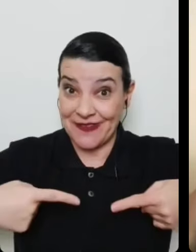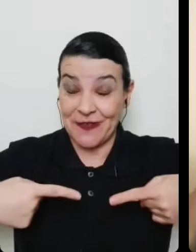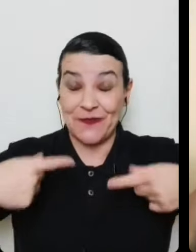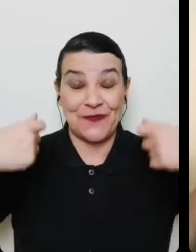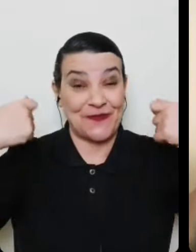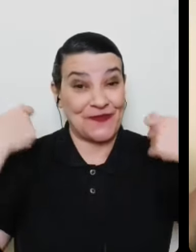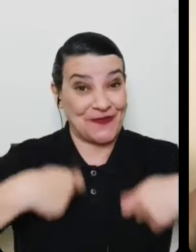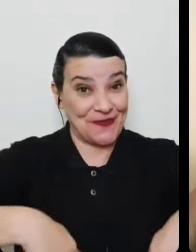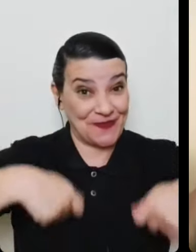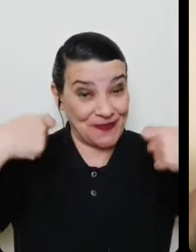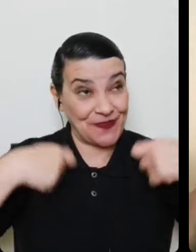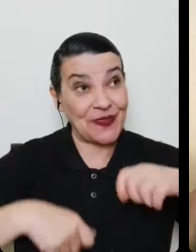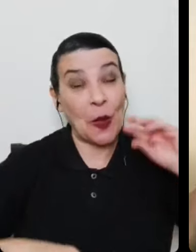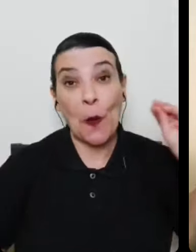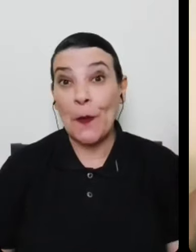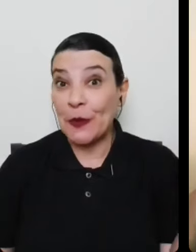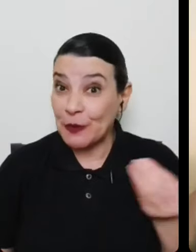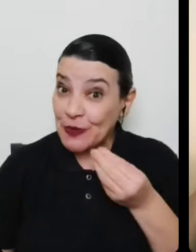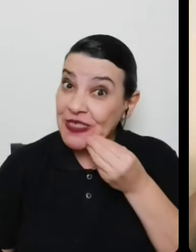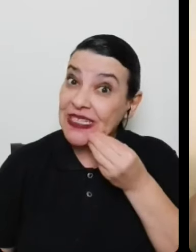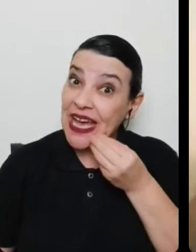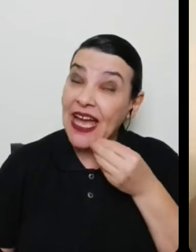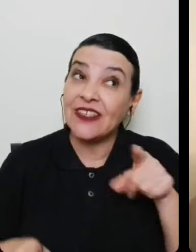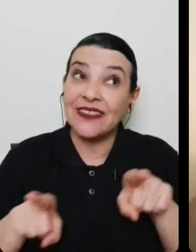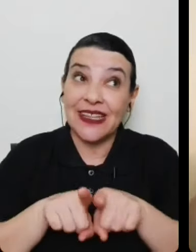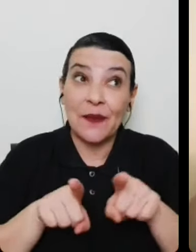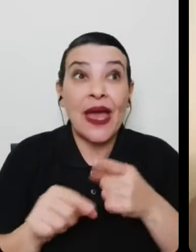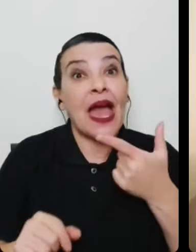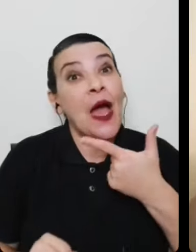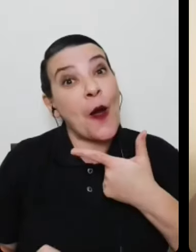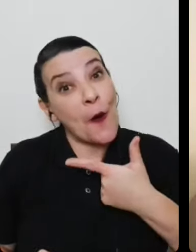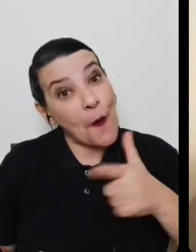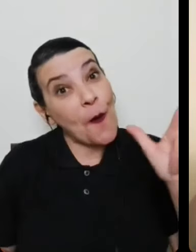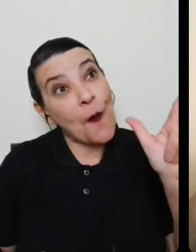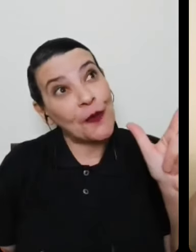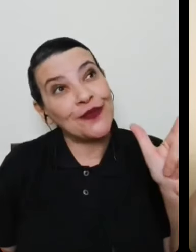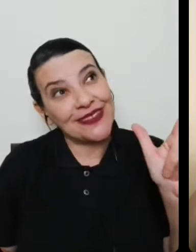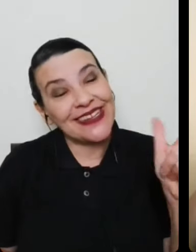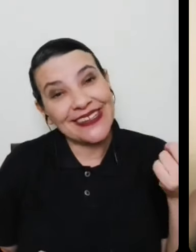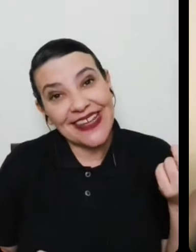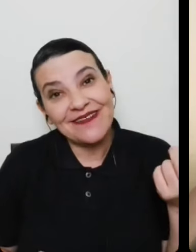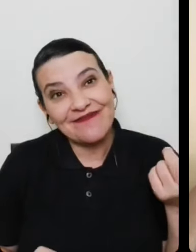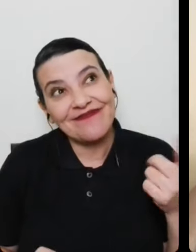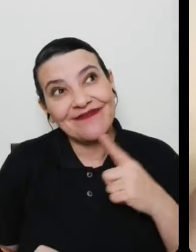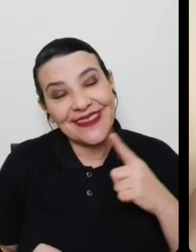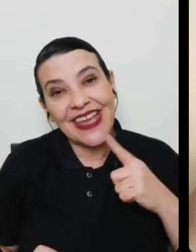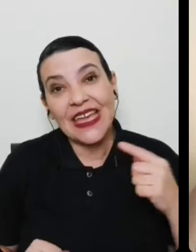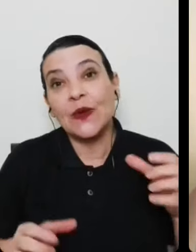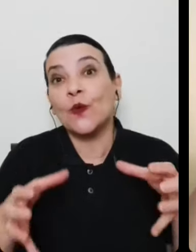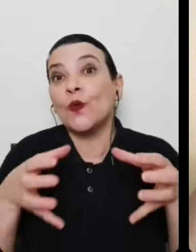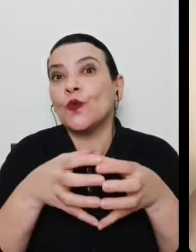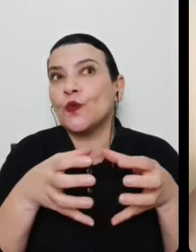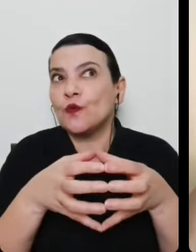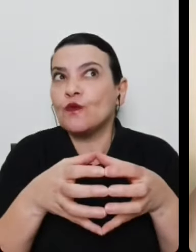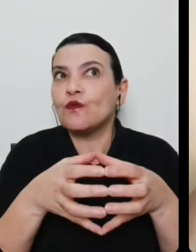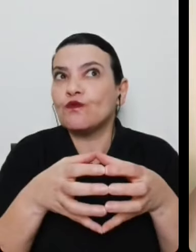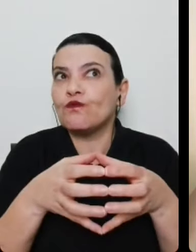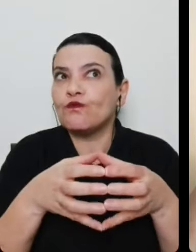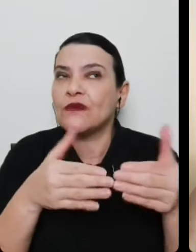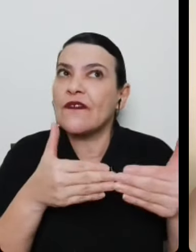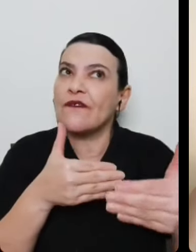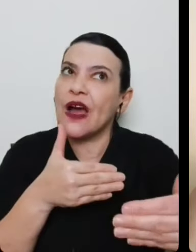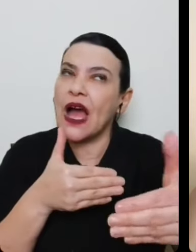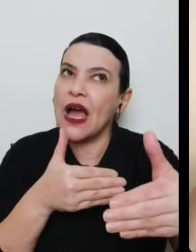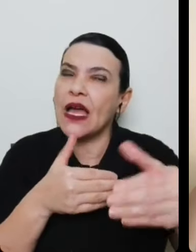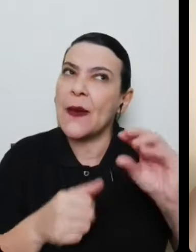em oportunidade, talvez também uma outra palavra, que a gente tem aí à nossa frente uma possibilidade, né. que